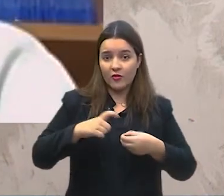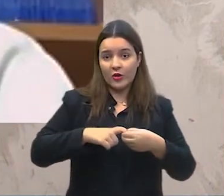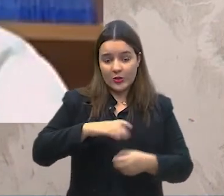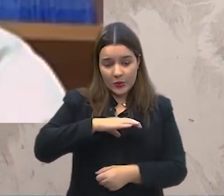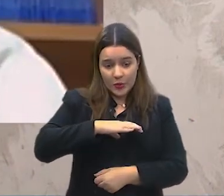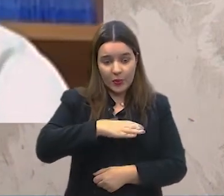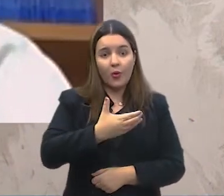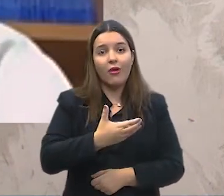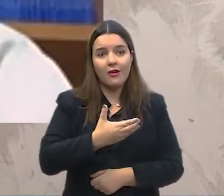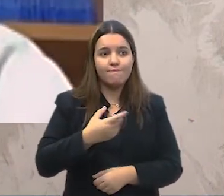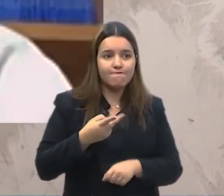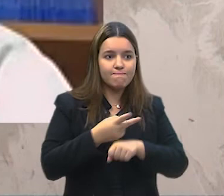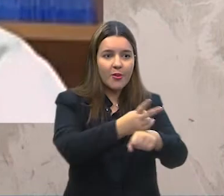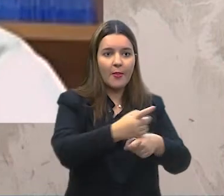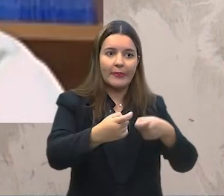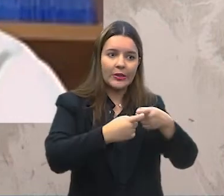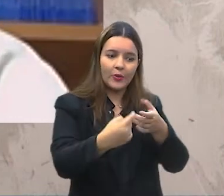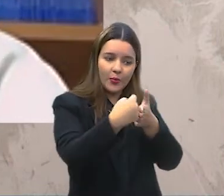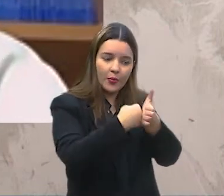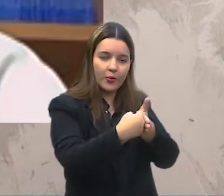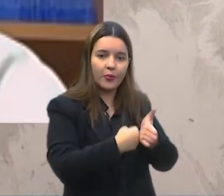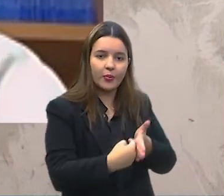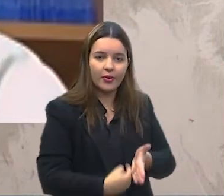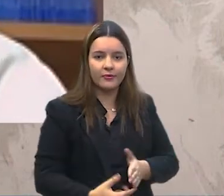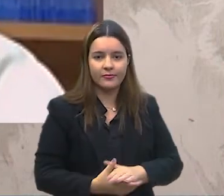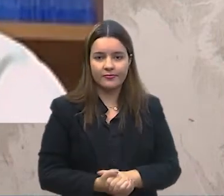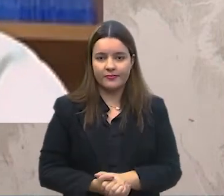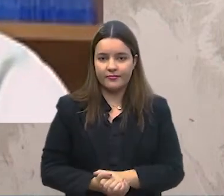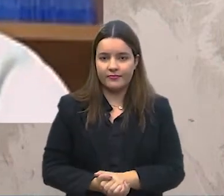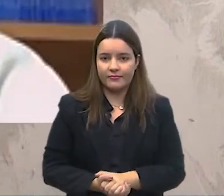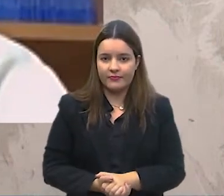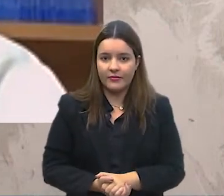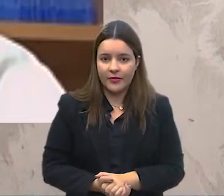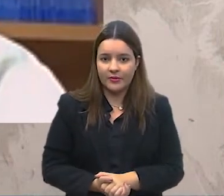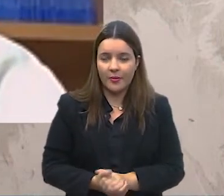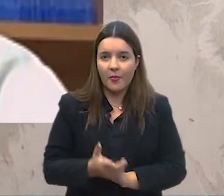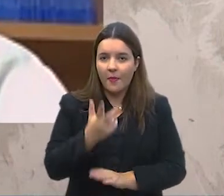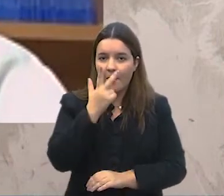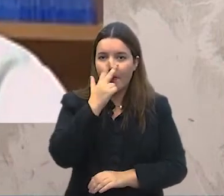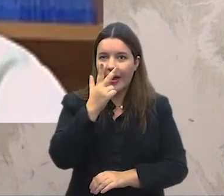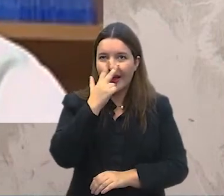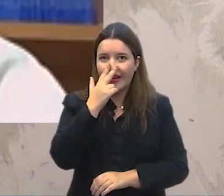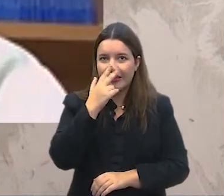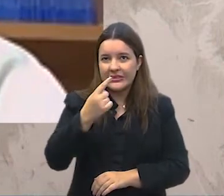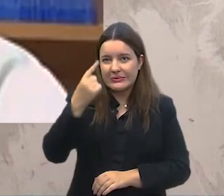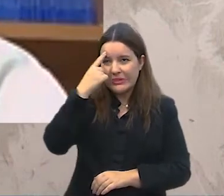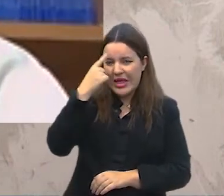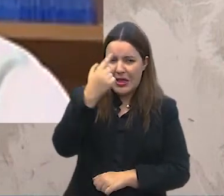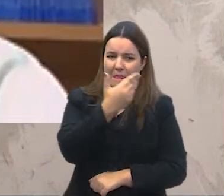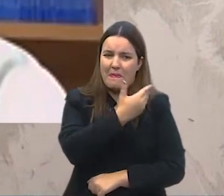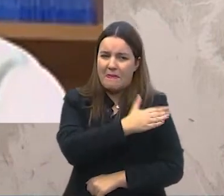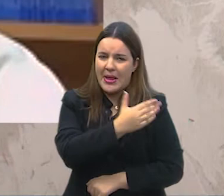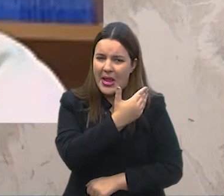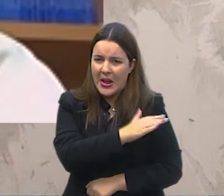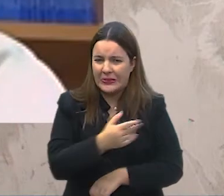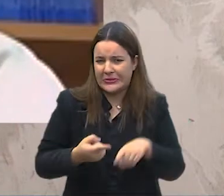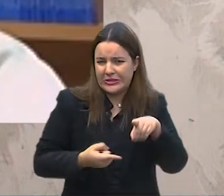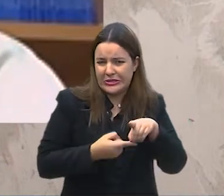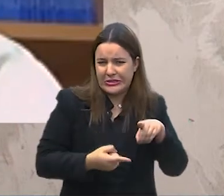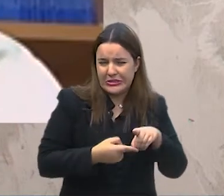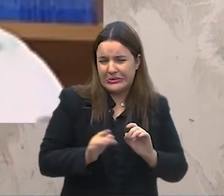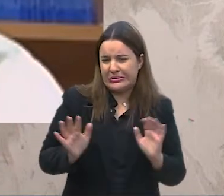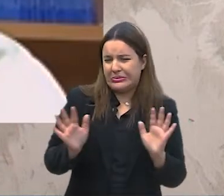rastreamento, que, na verdade, não é nem necessário, não é? É muito mais uma questão de preconceito do que uma questão de conceito,